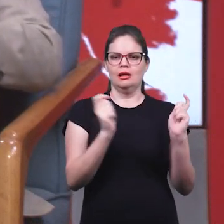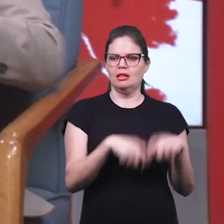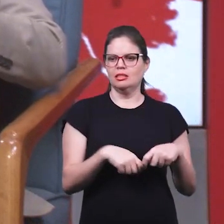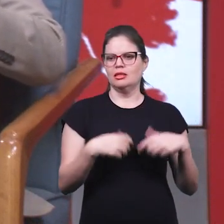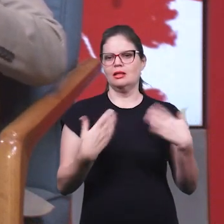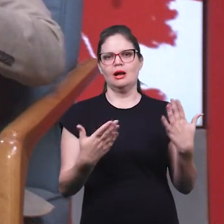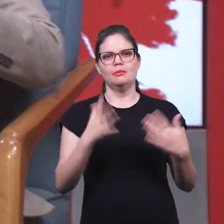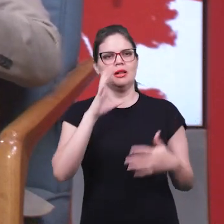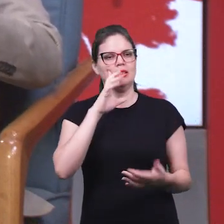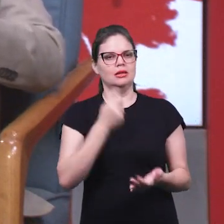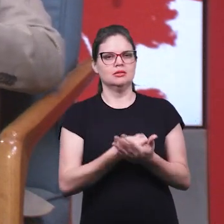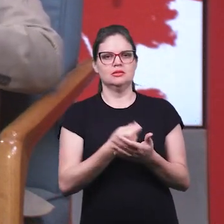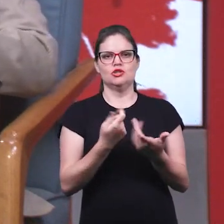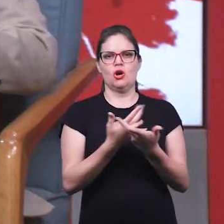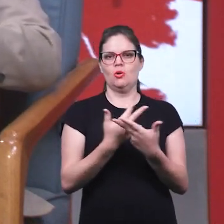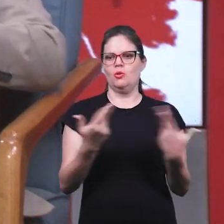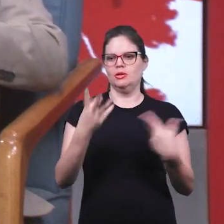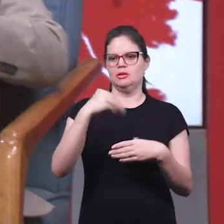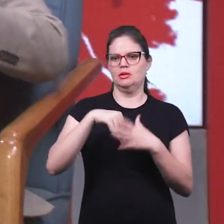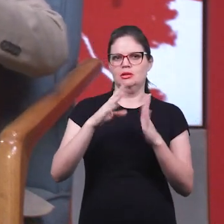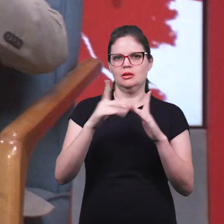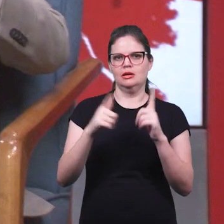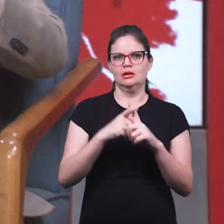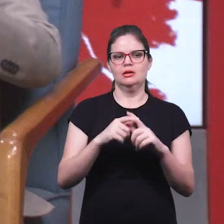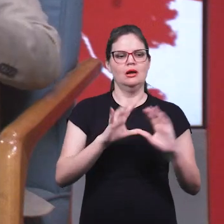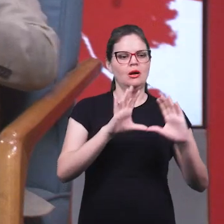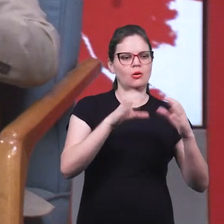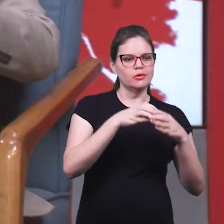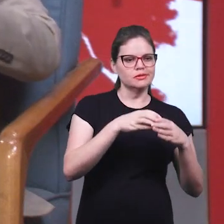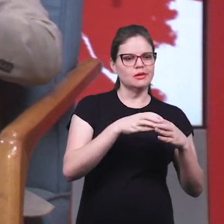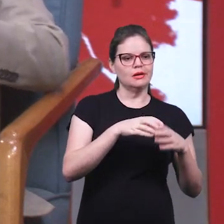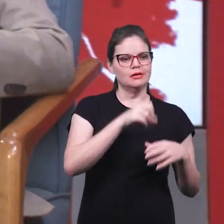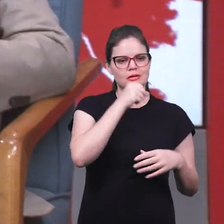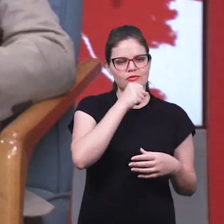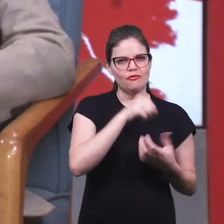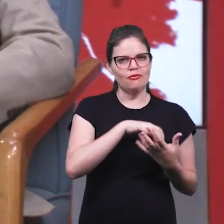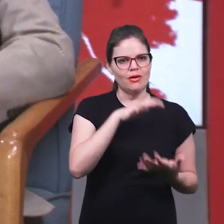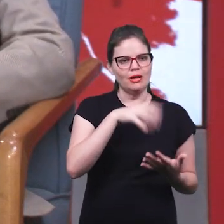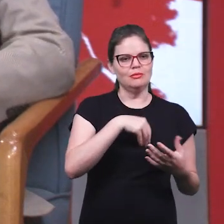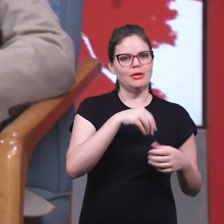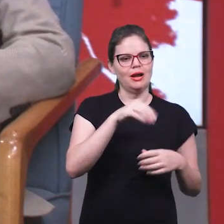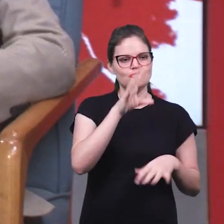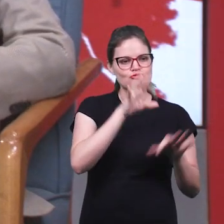aptos para fazer decisões da igreja, o conselho de anciãos para julgar.